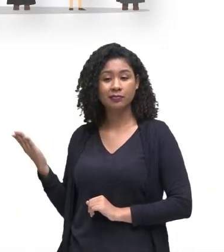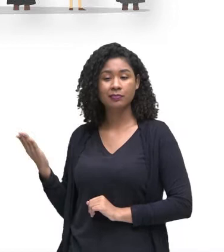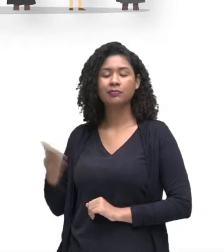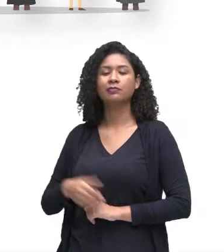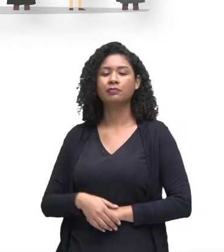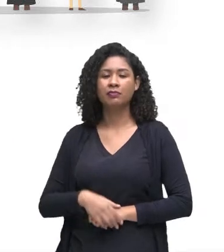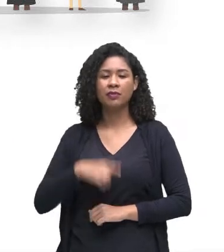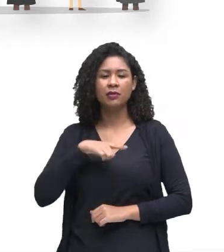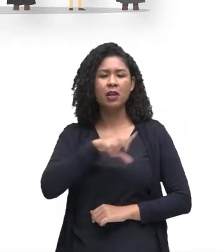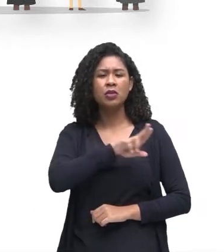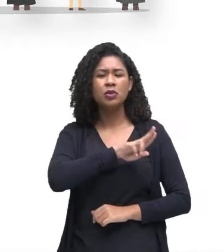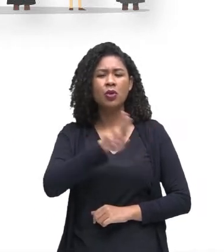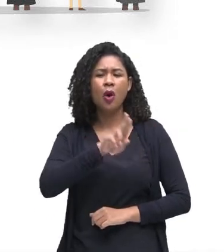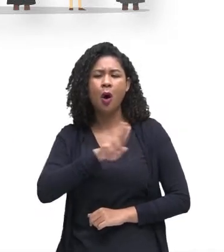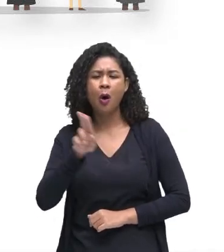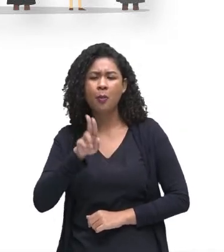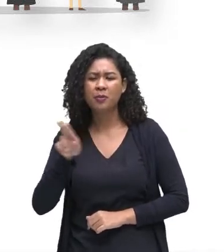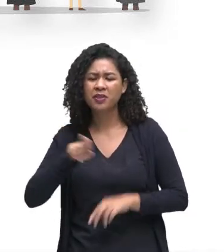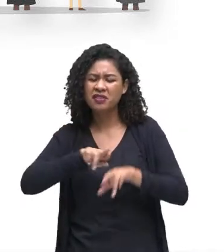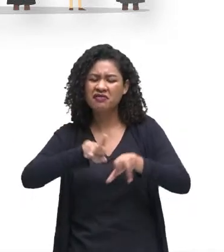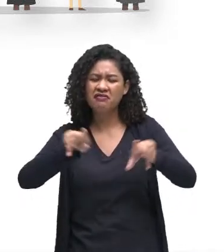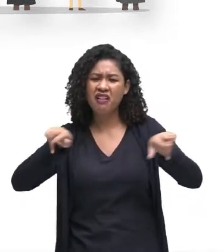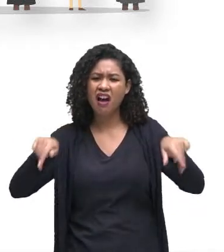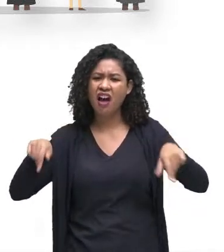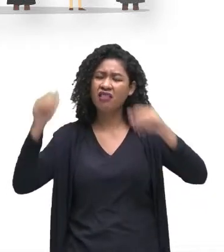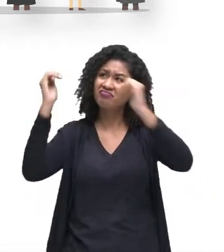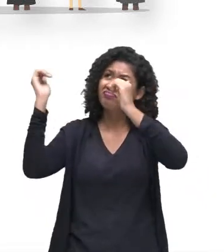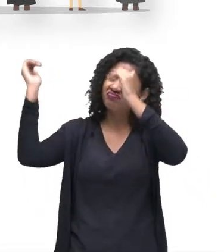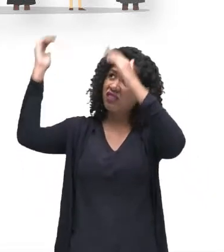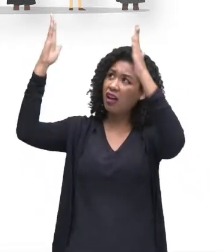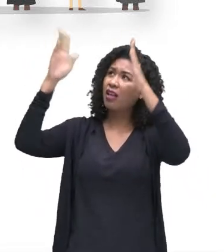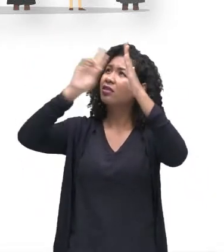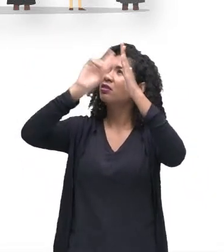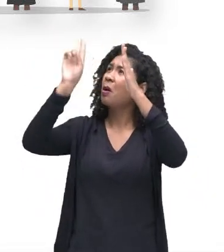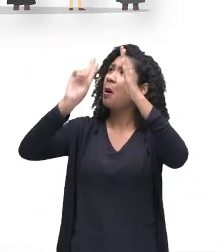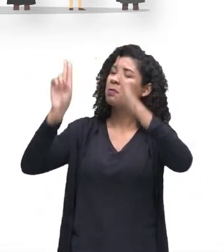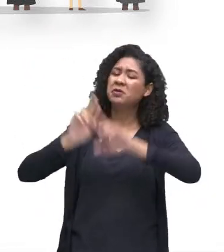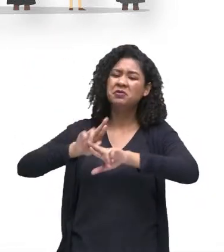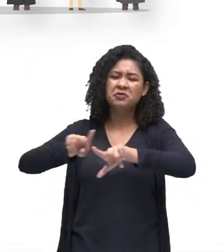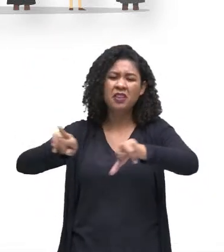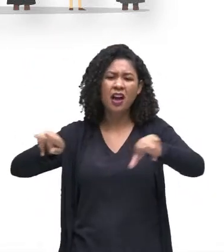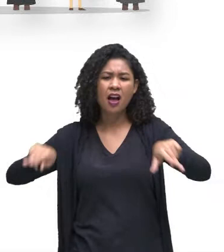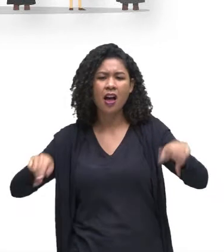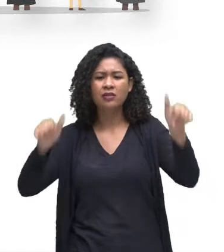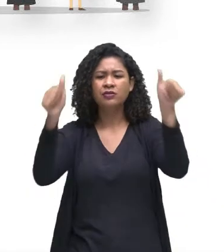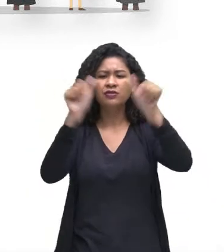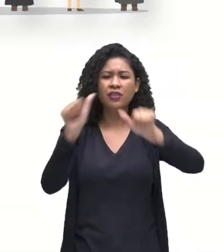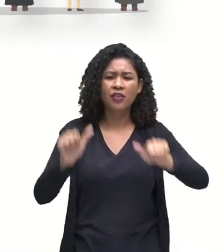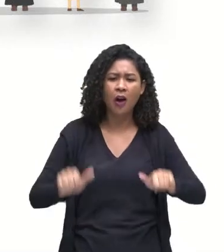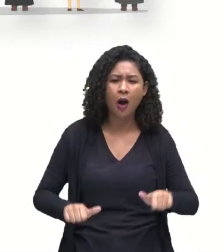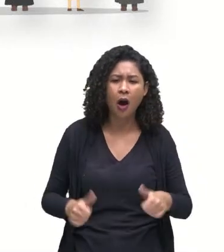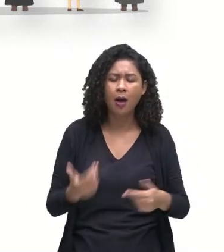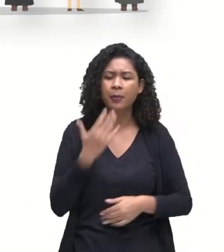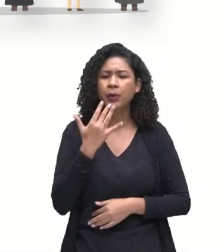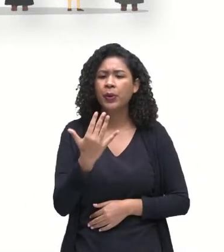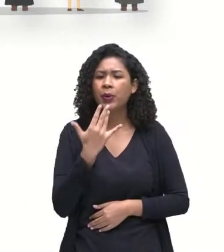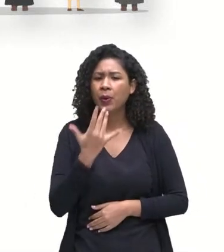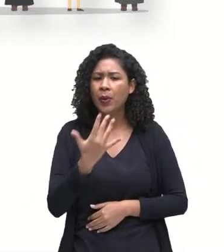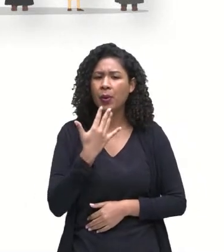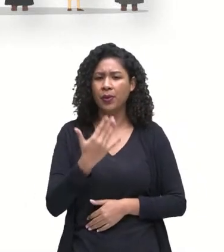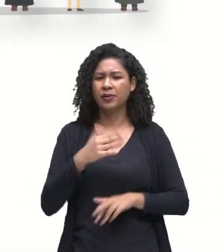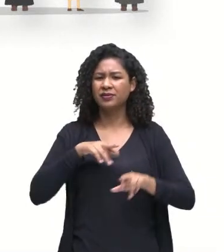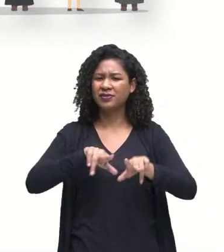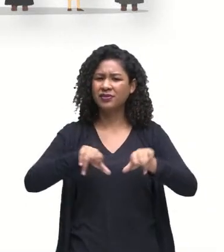muitos nomes, cores, formas. Isso quer dizer o quê?